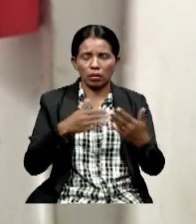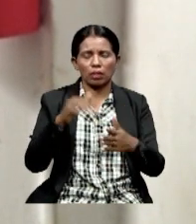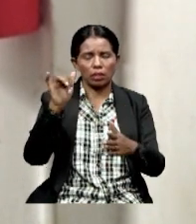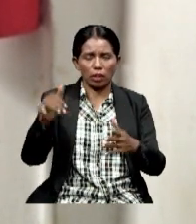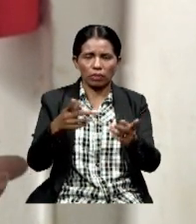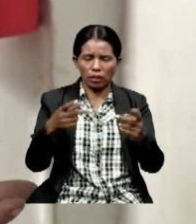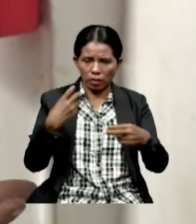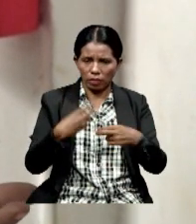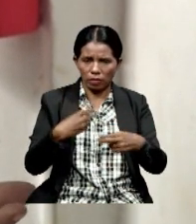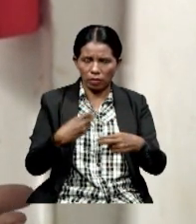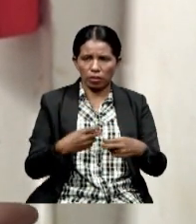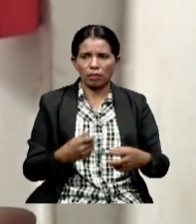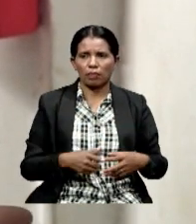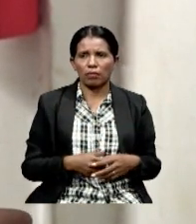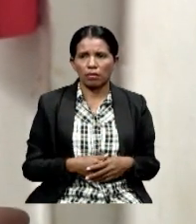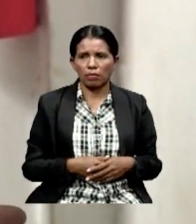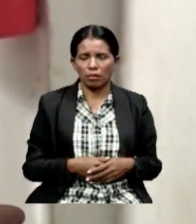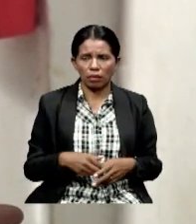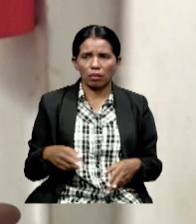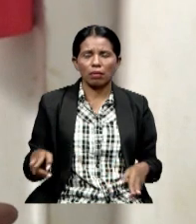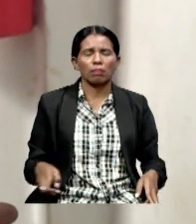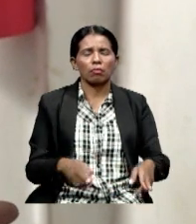risco, que está com. Mota Mauro,